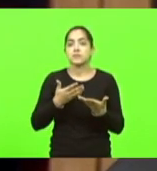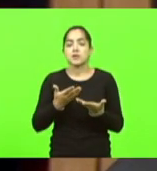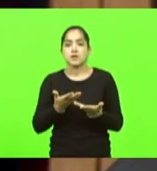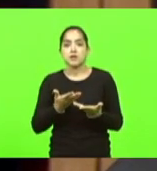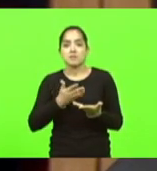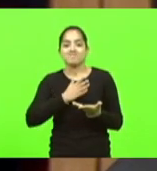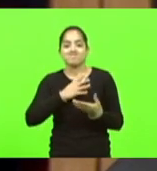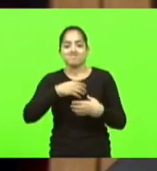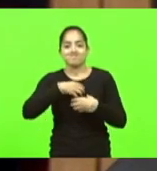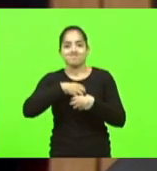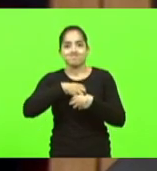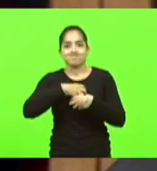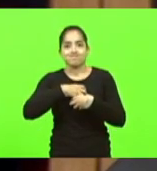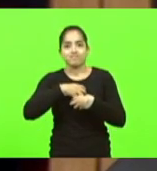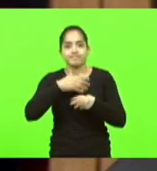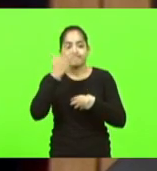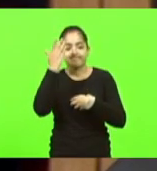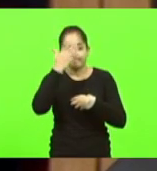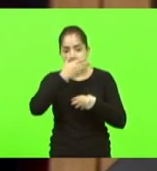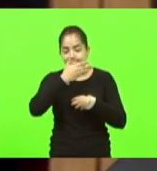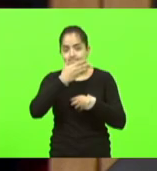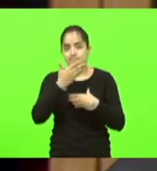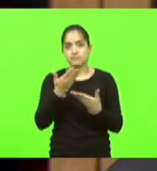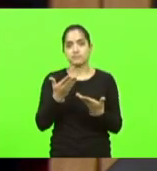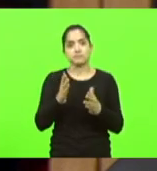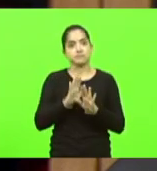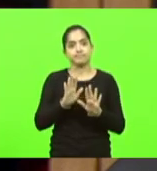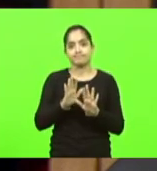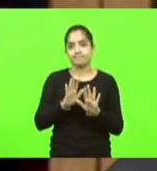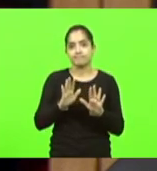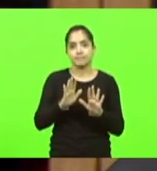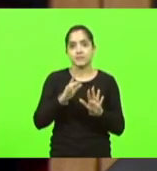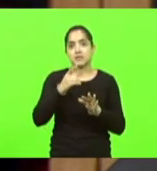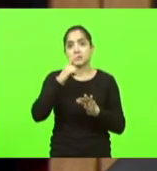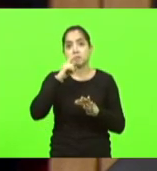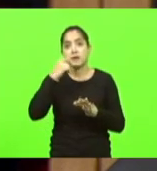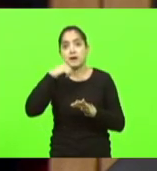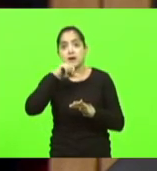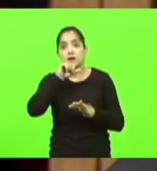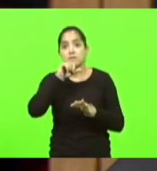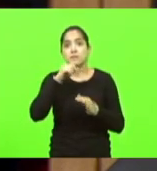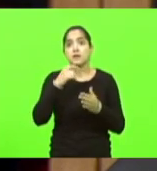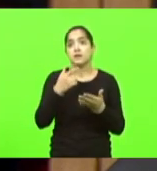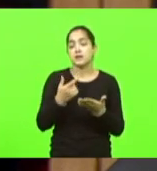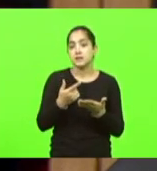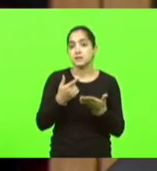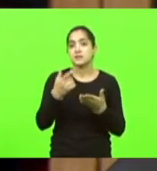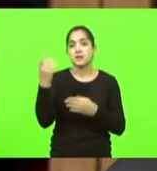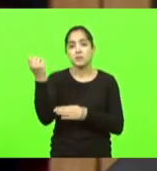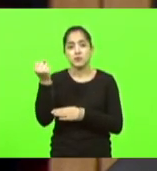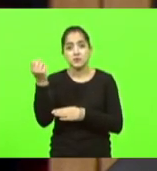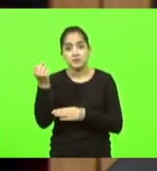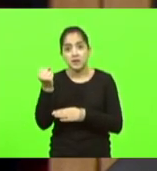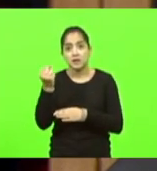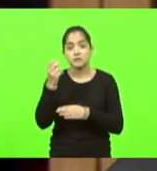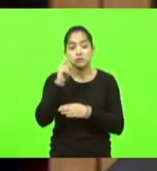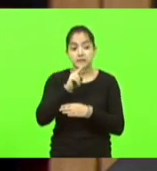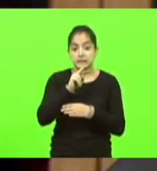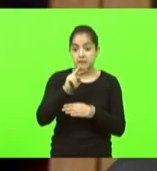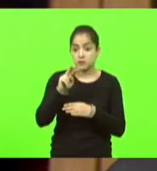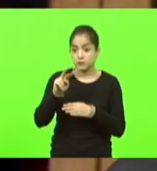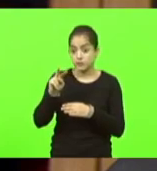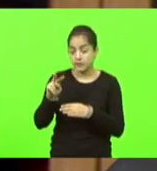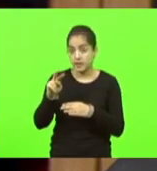permite fechar os olhos para isso são são pais são mães são aposentados São pessoas que estão vendo em nesse